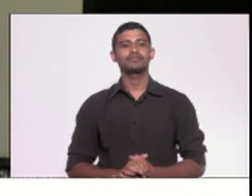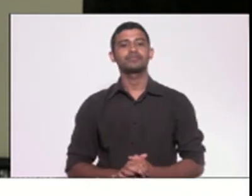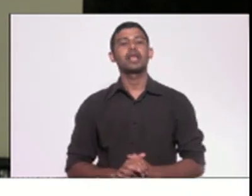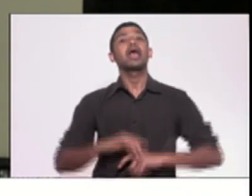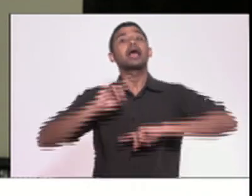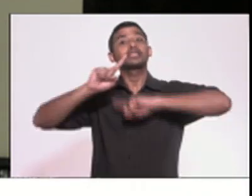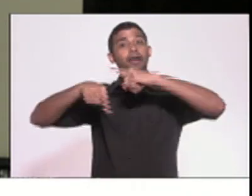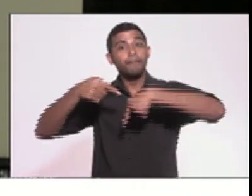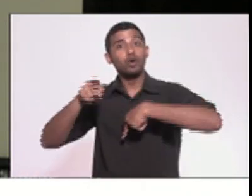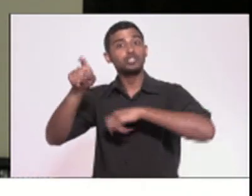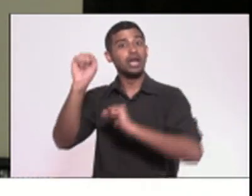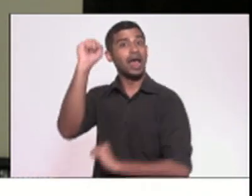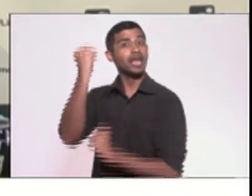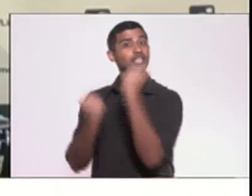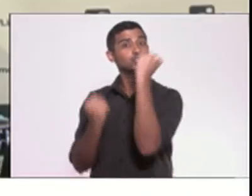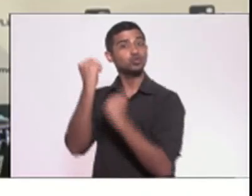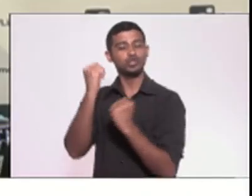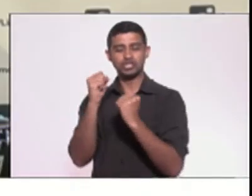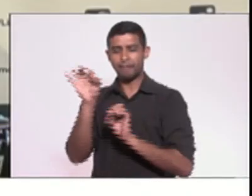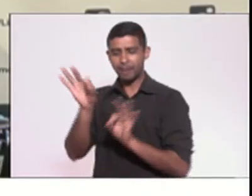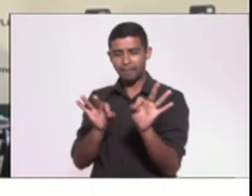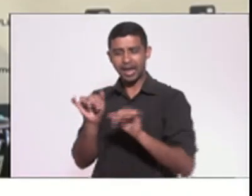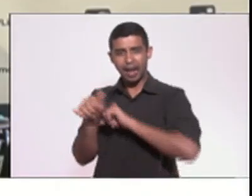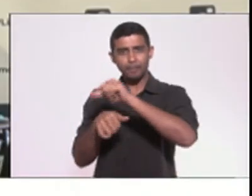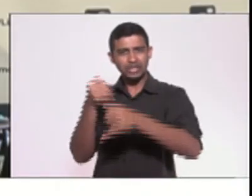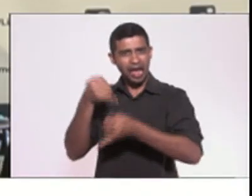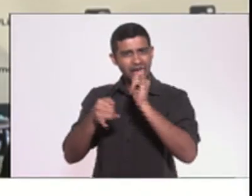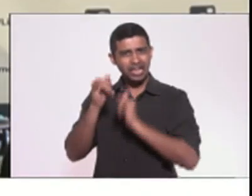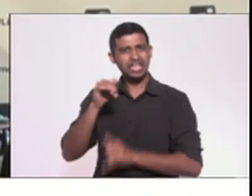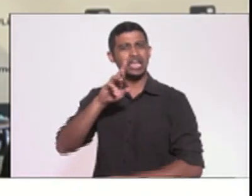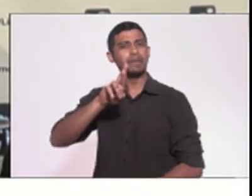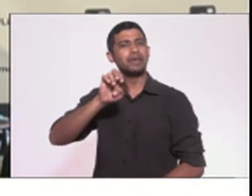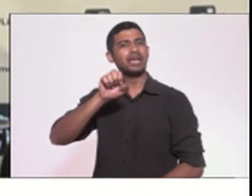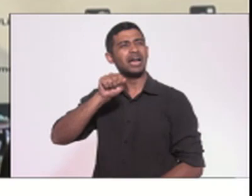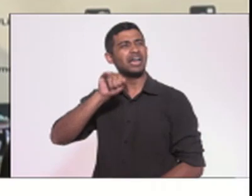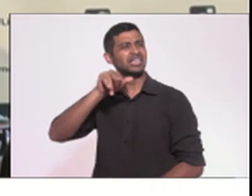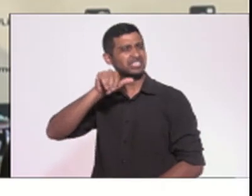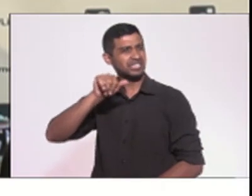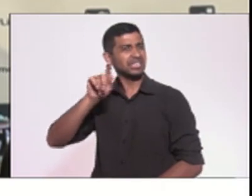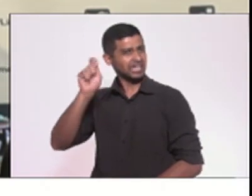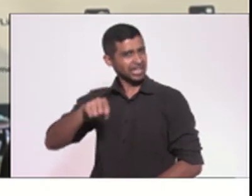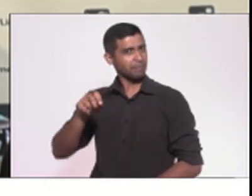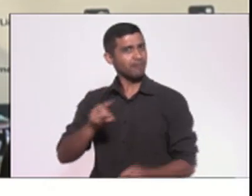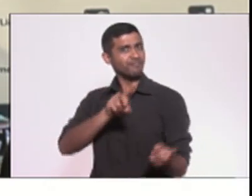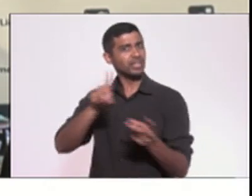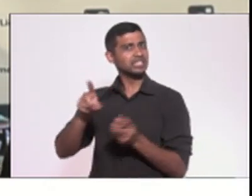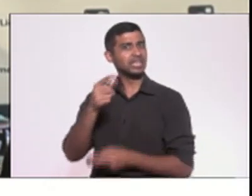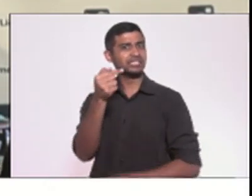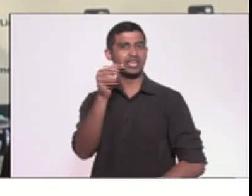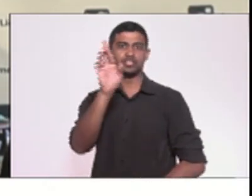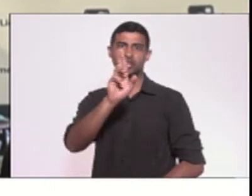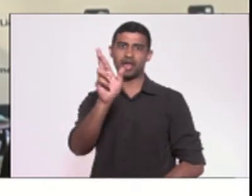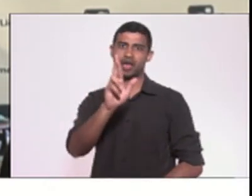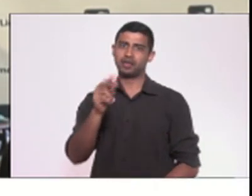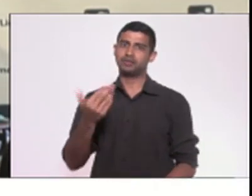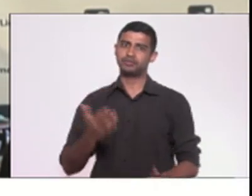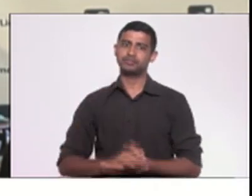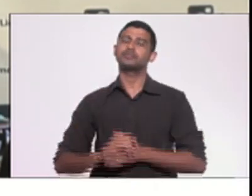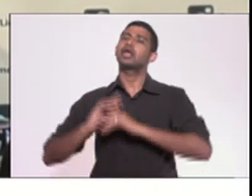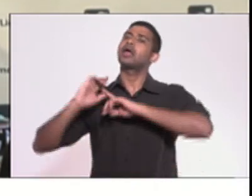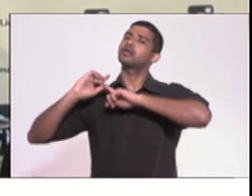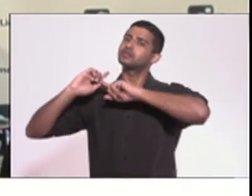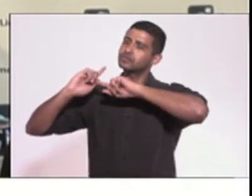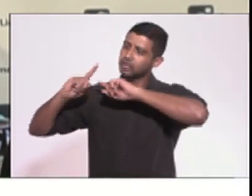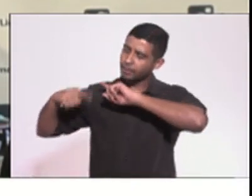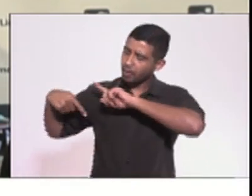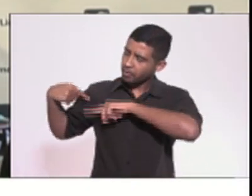uma indústria que vai fazer resina. E aí essa resina você consegue vender por R$ 7,00. Que depois, dando